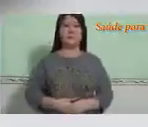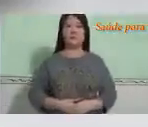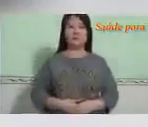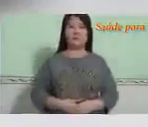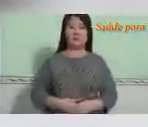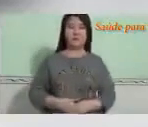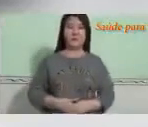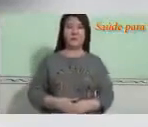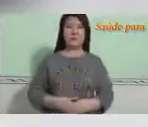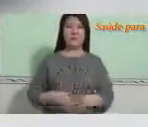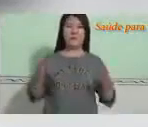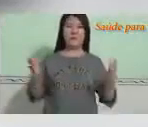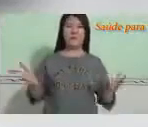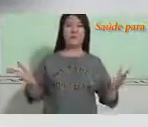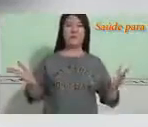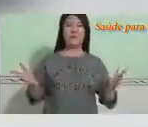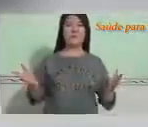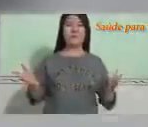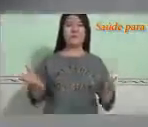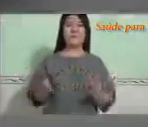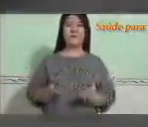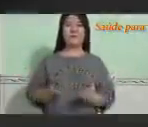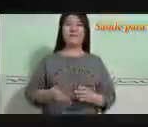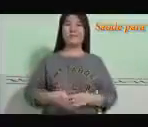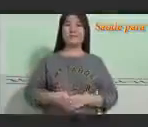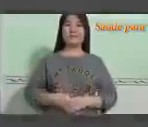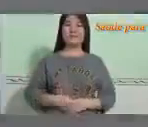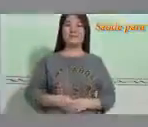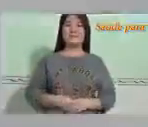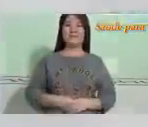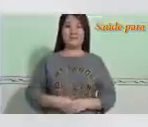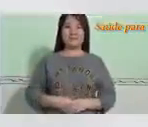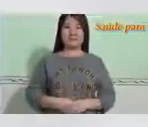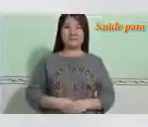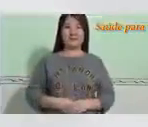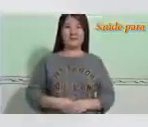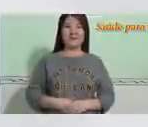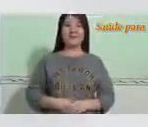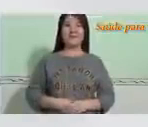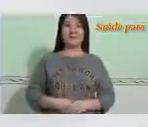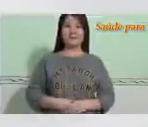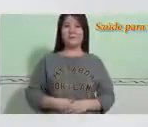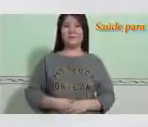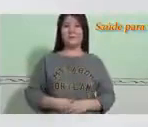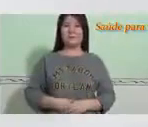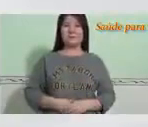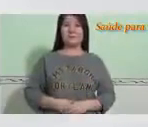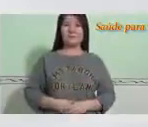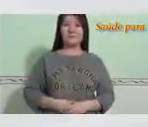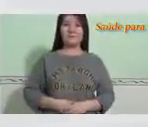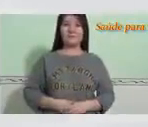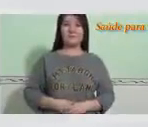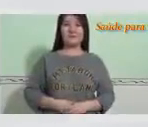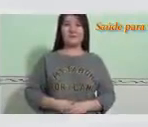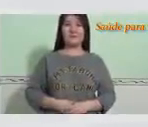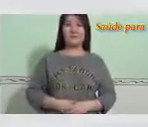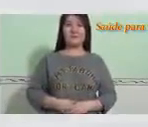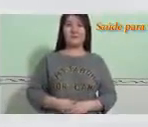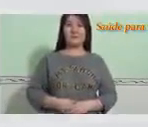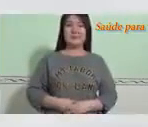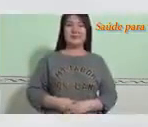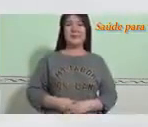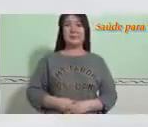EMBOLIAPLMONARA embolia pulmonar, vírgula, emborazejarara, vírgula, é uma situação grave que acontece quando uma artéria do pulmão